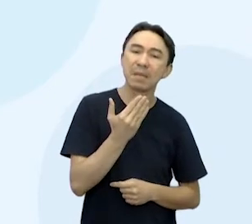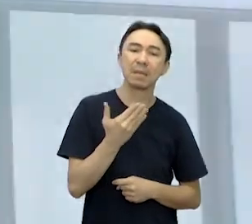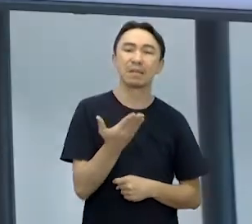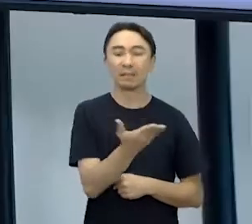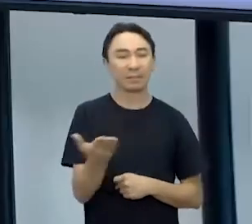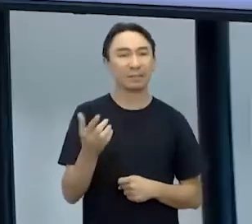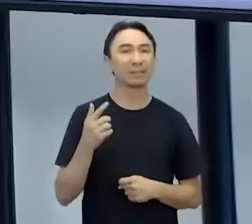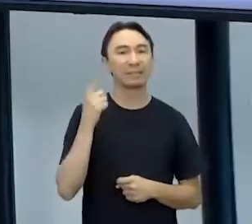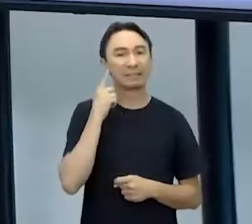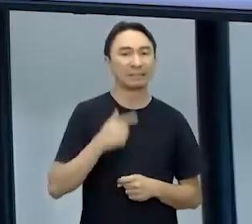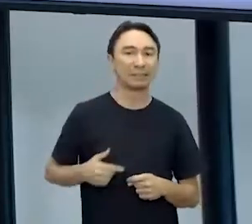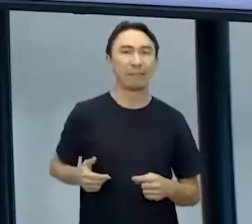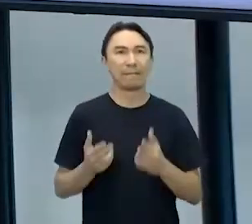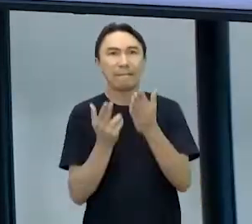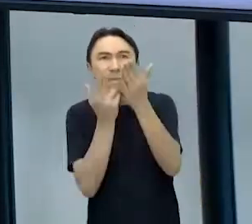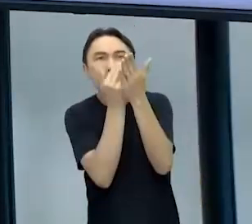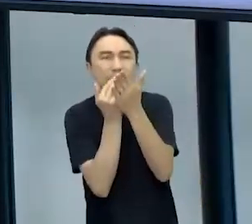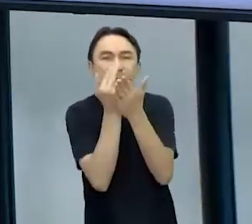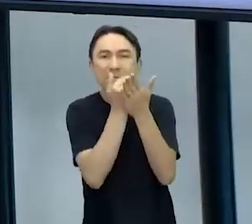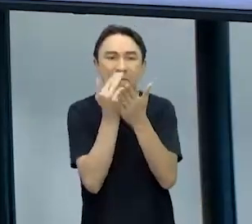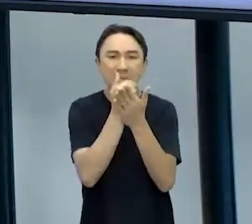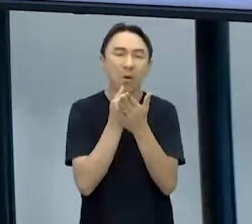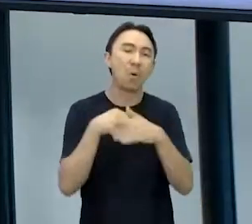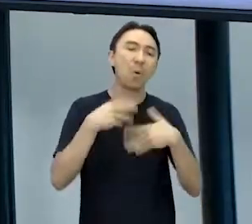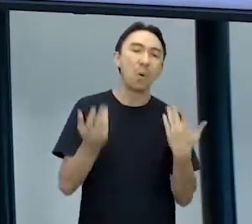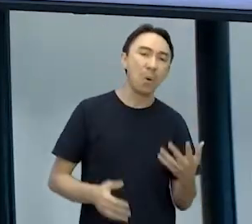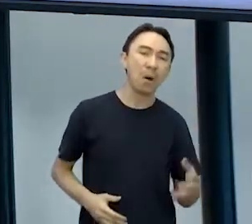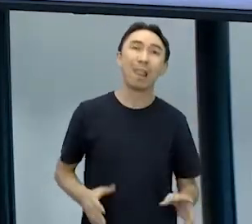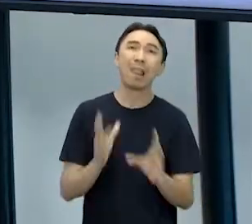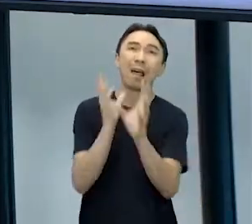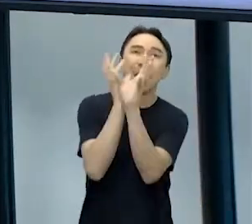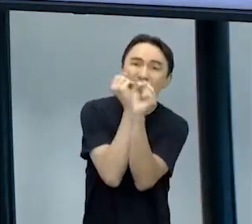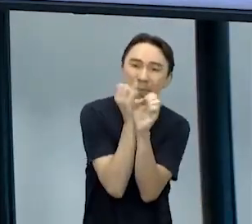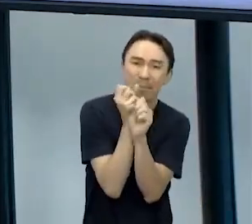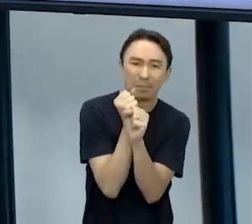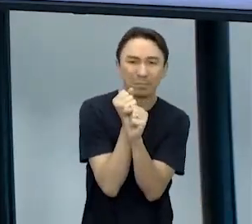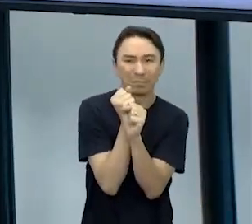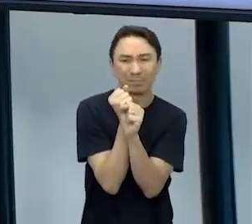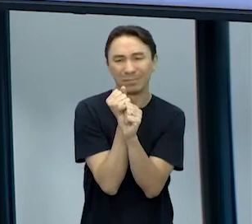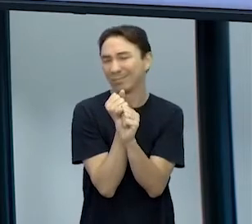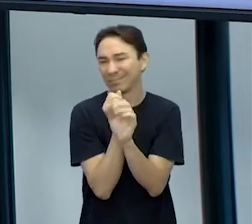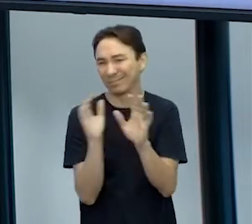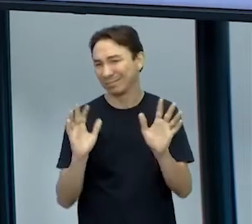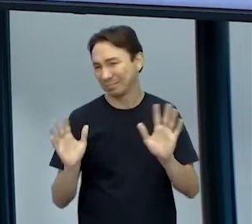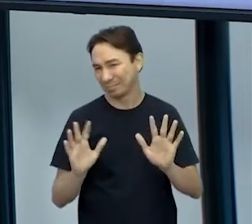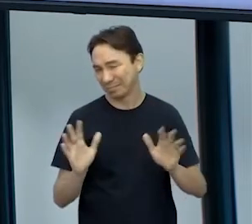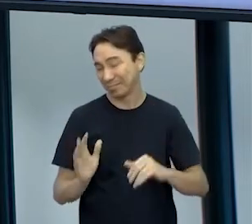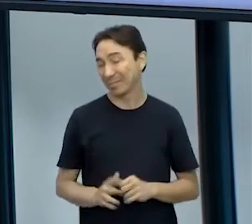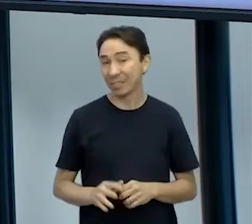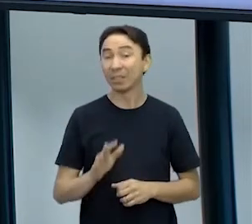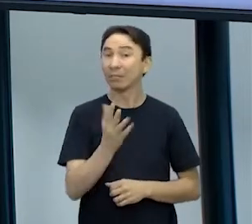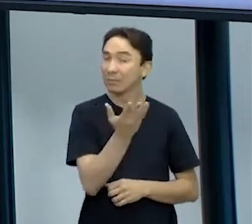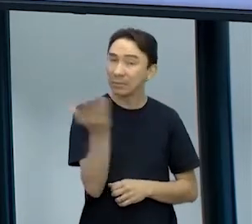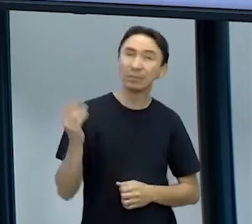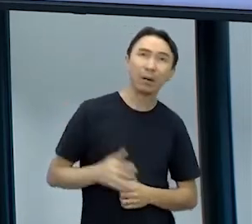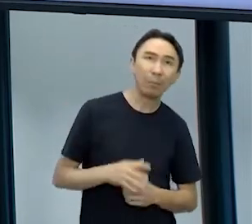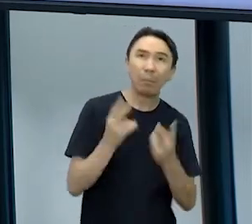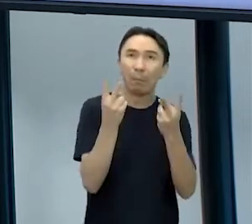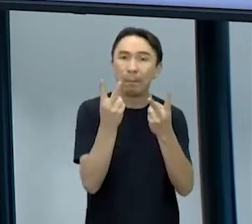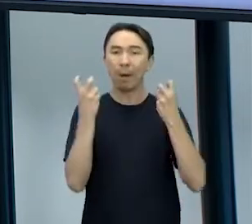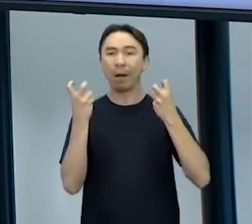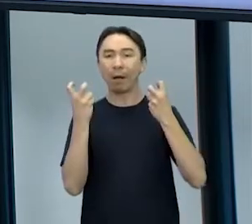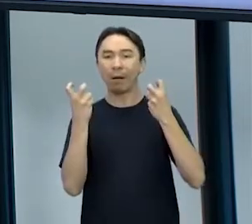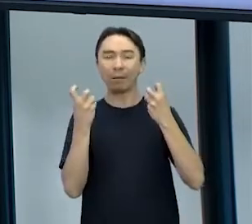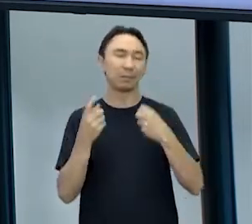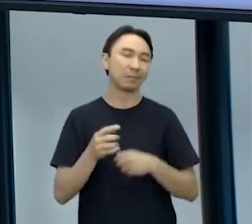desenhem, nem para que vocês calculem nada em cima desse tipo de estrutura. Isso aqui é só para que vocês consigam identificar, por